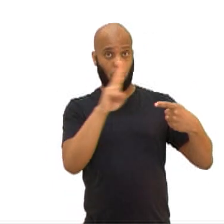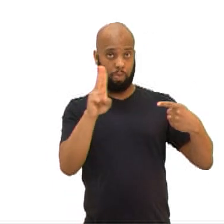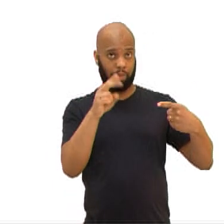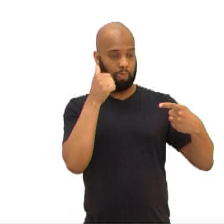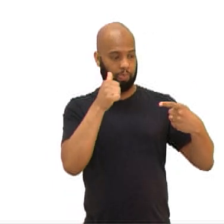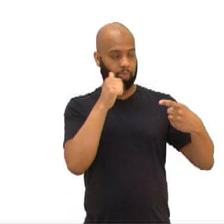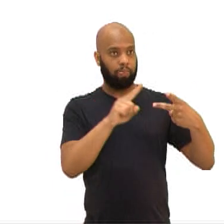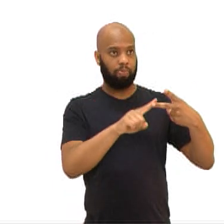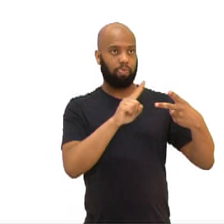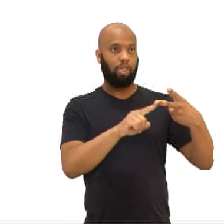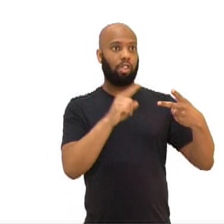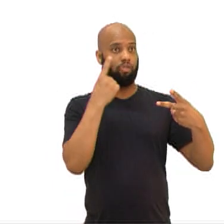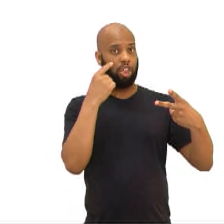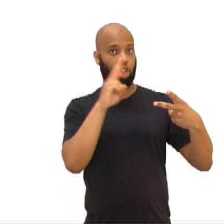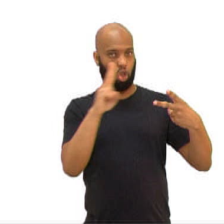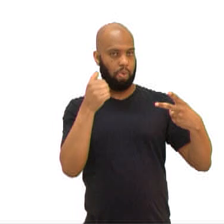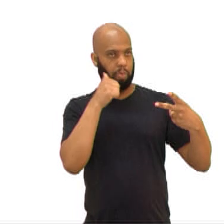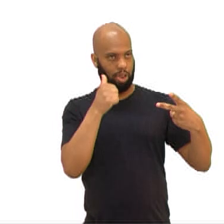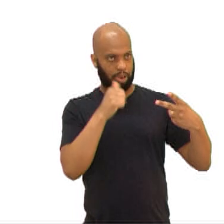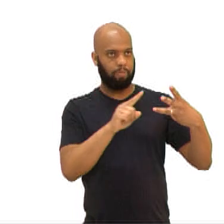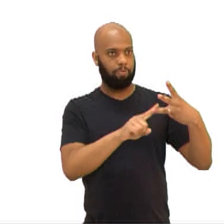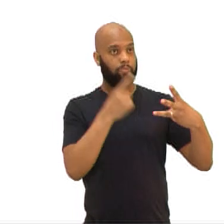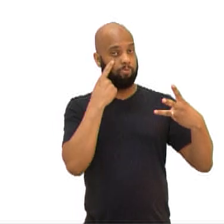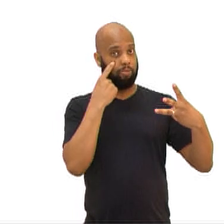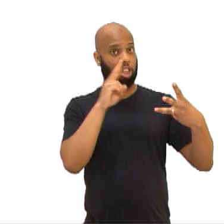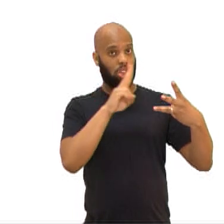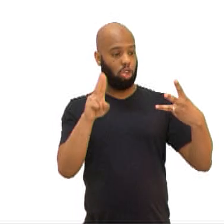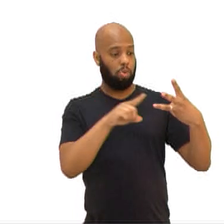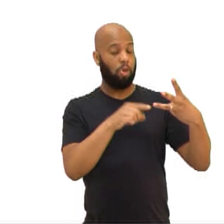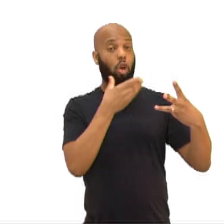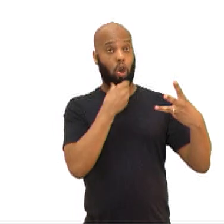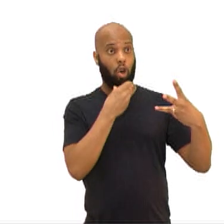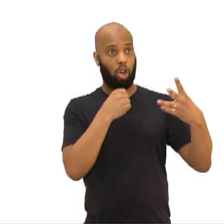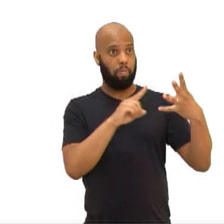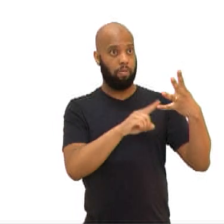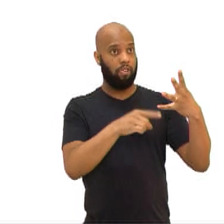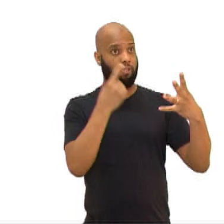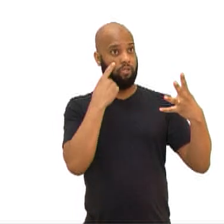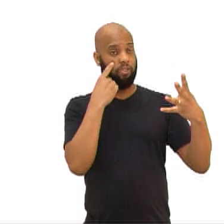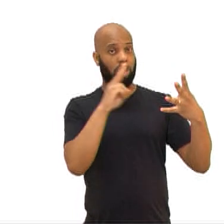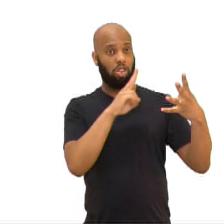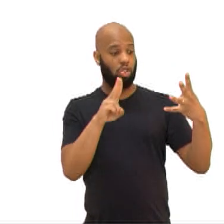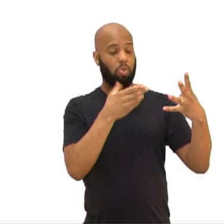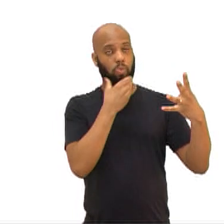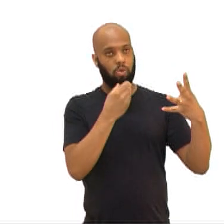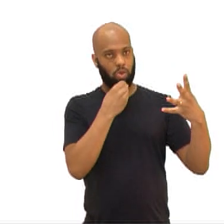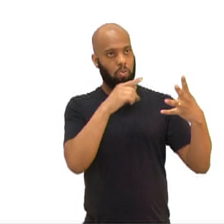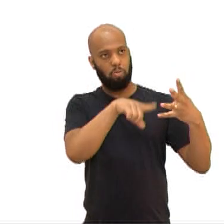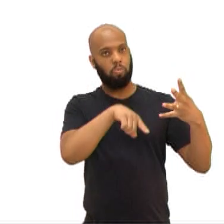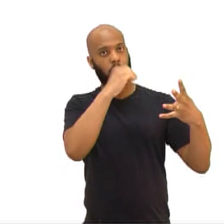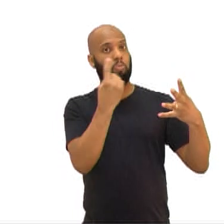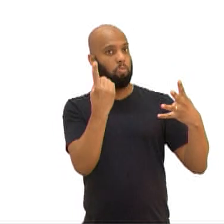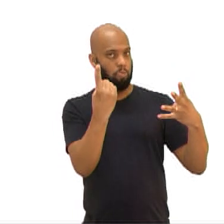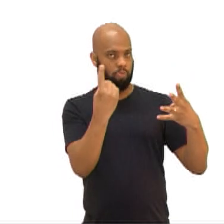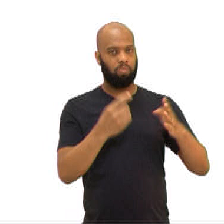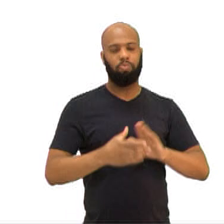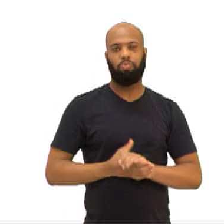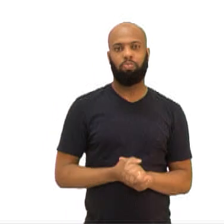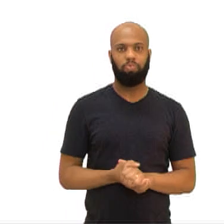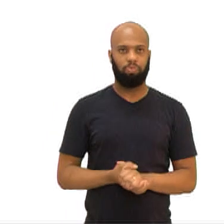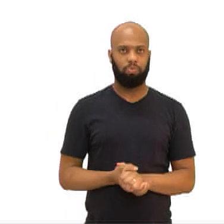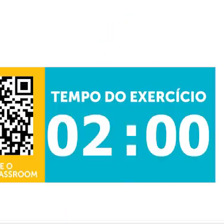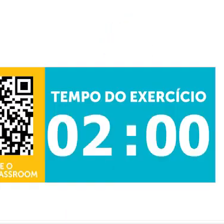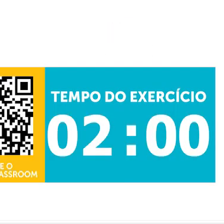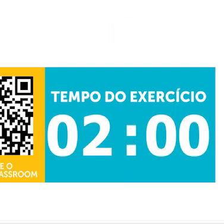Amaral. B, Anita Malfatti. C, Di Cavalcanti ou D, Heitor Villa-Lobos? Vamos